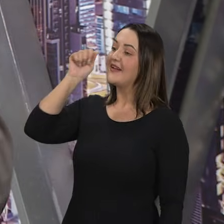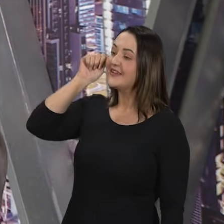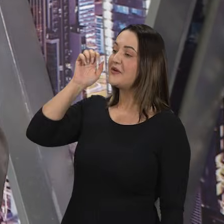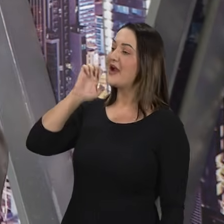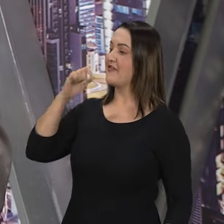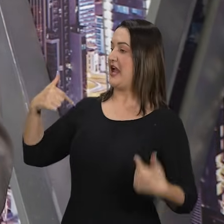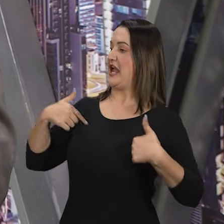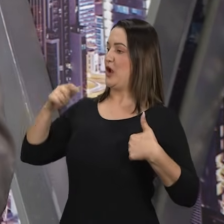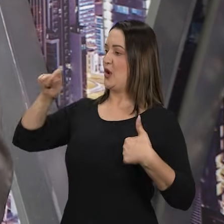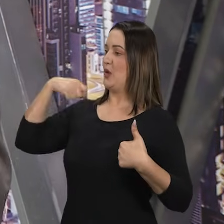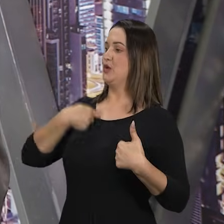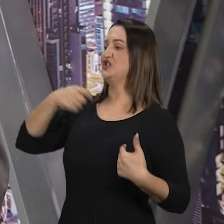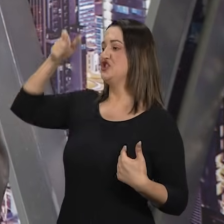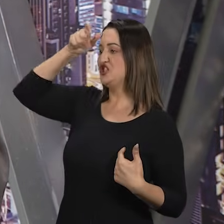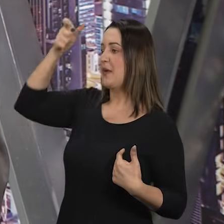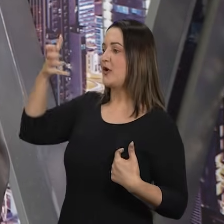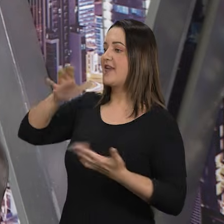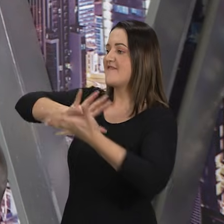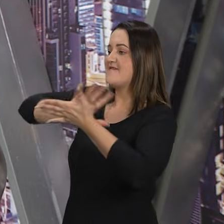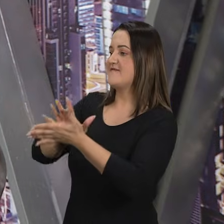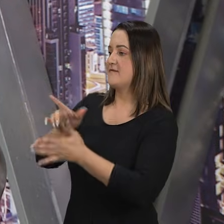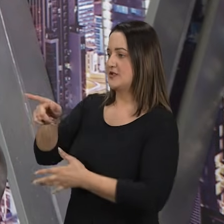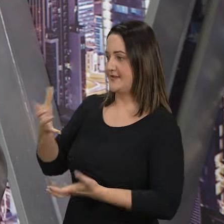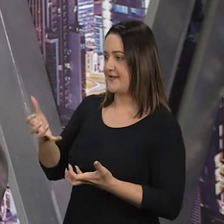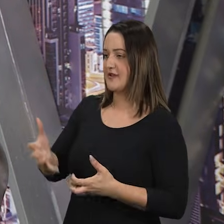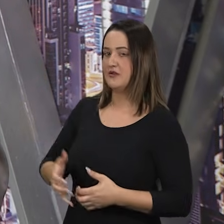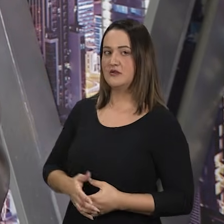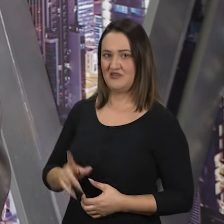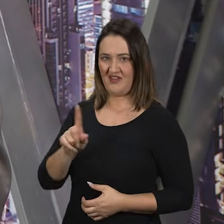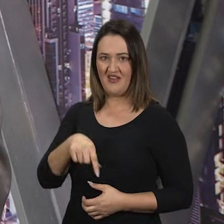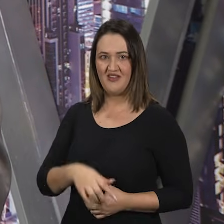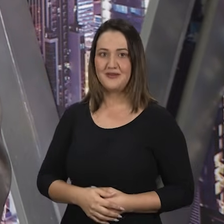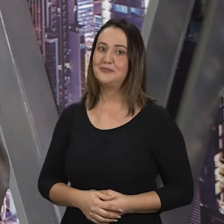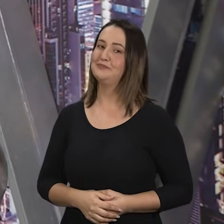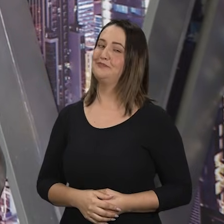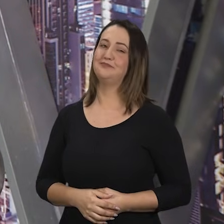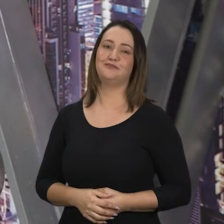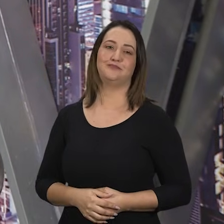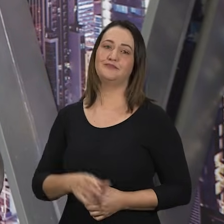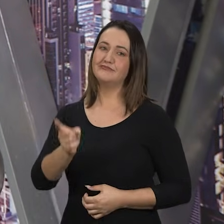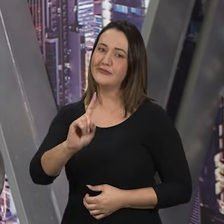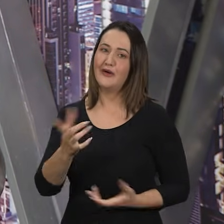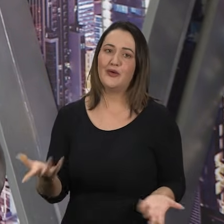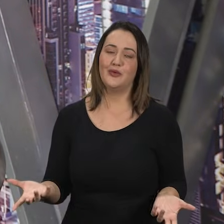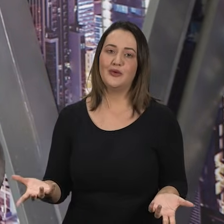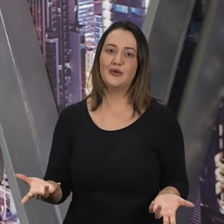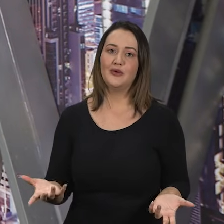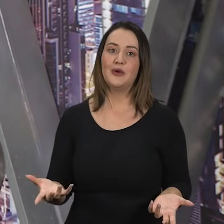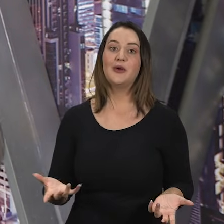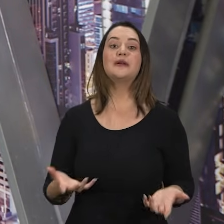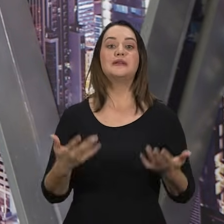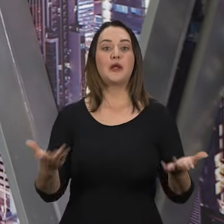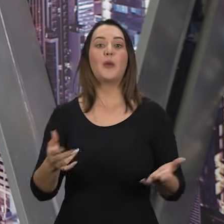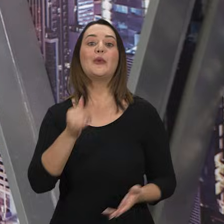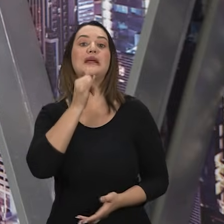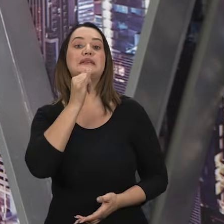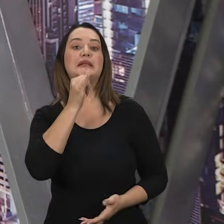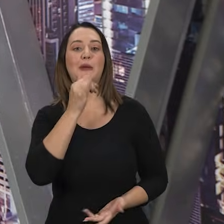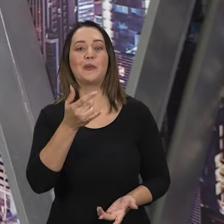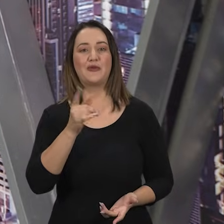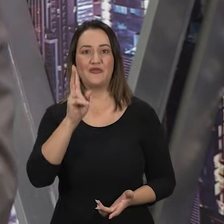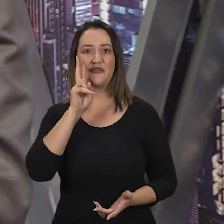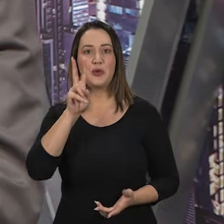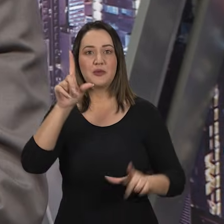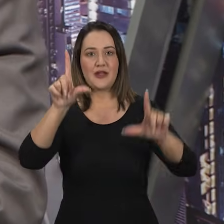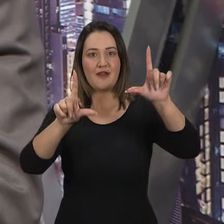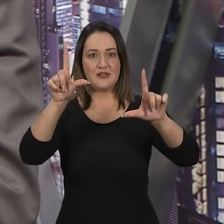Eva, eu sou o diabo e eu vim aqui destruir você. Foi assim que ele fez? Não, claro que não. Já viu quando tem